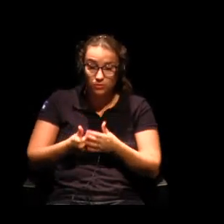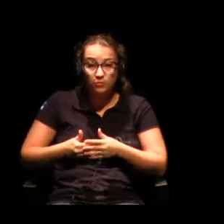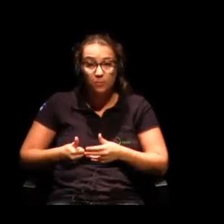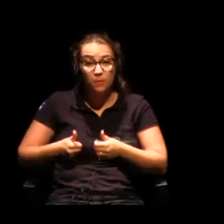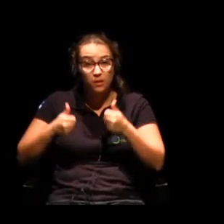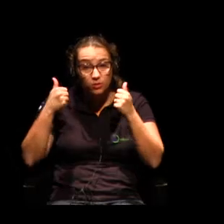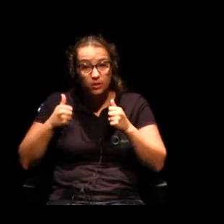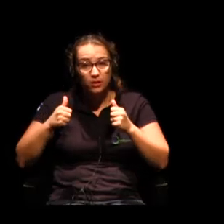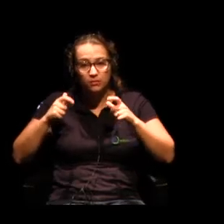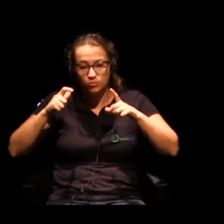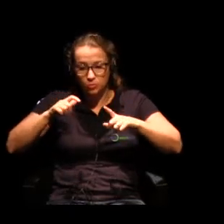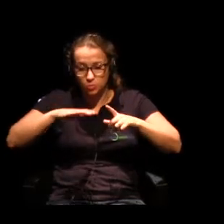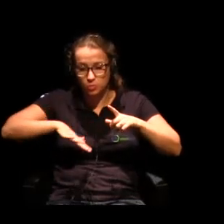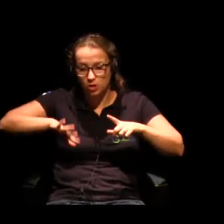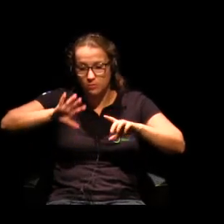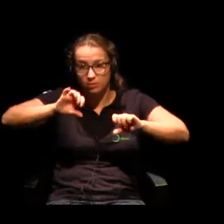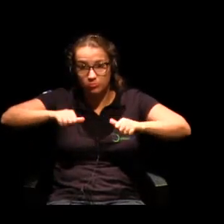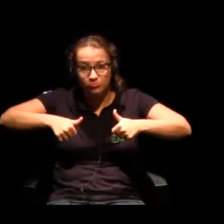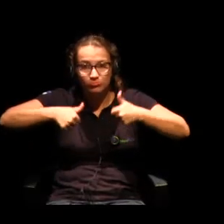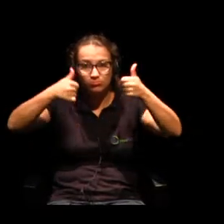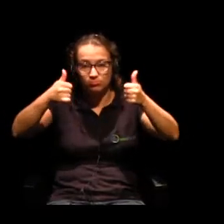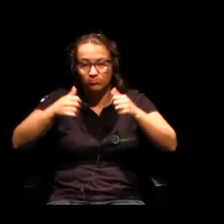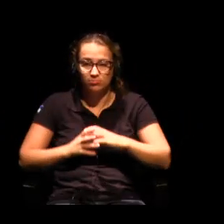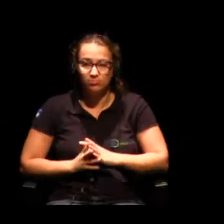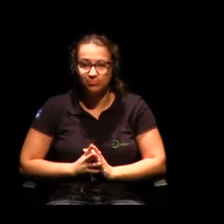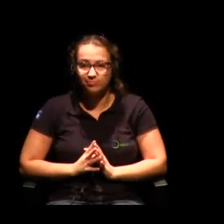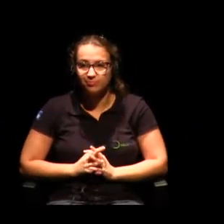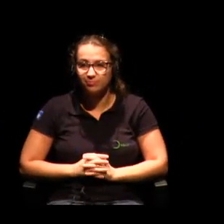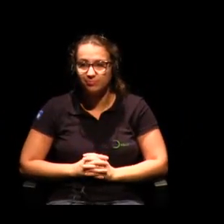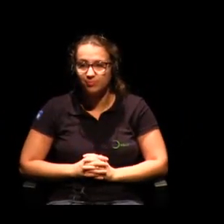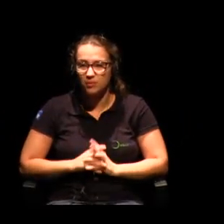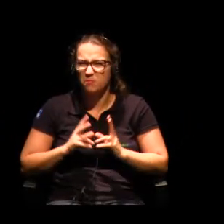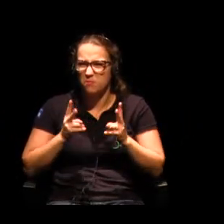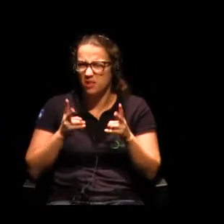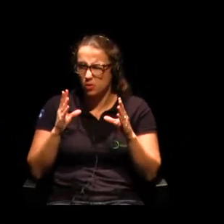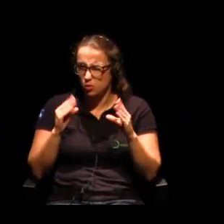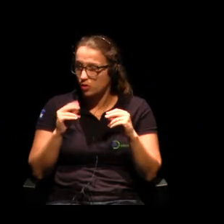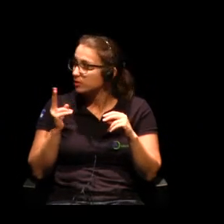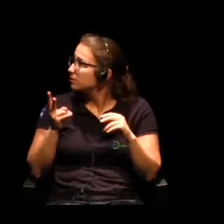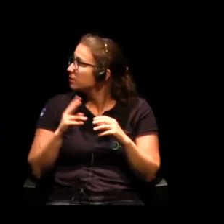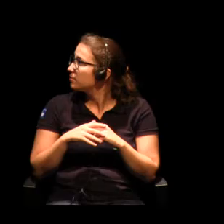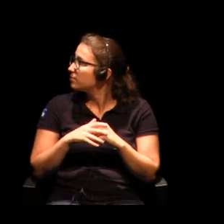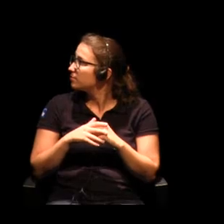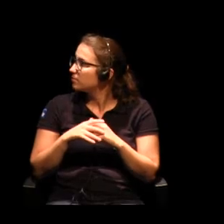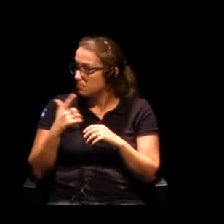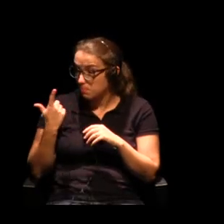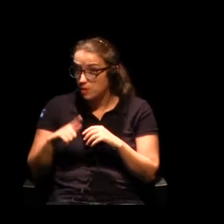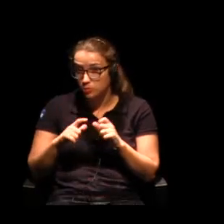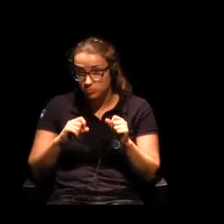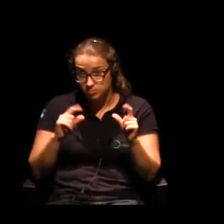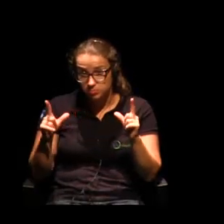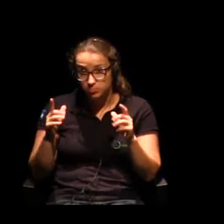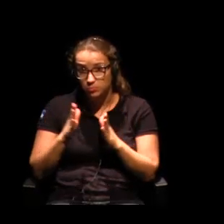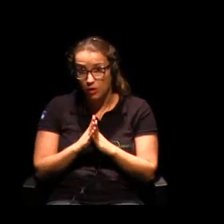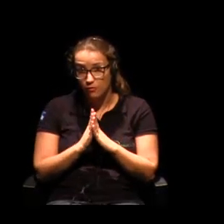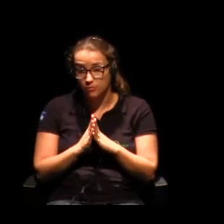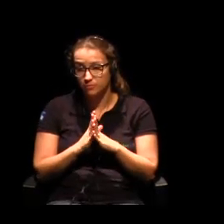curto prazo ele vai melhorar o ambiente desse local. Esse é o mesmo local à